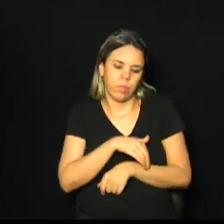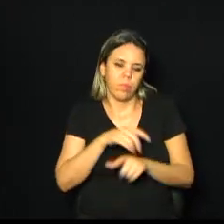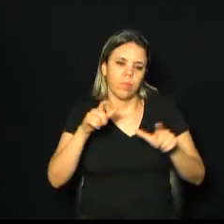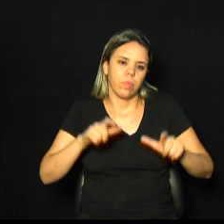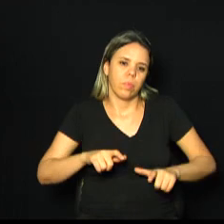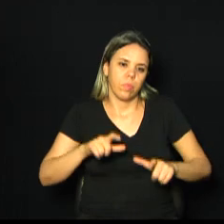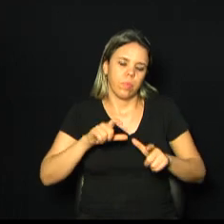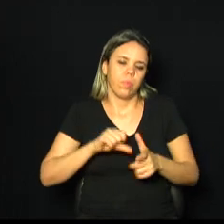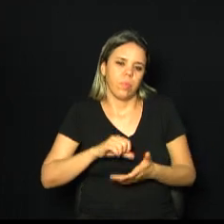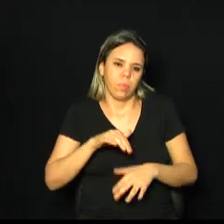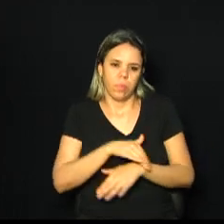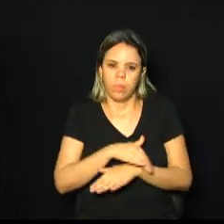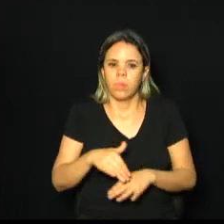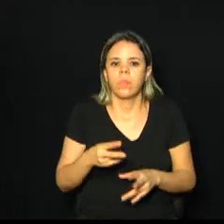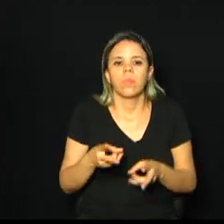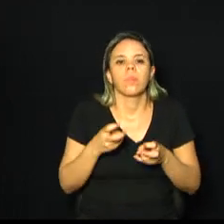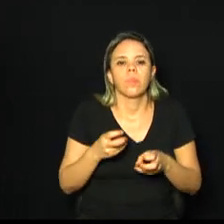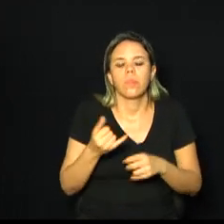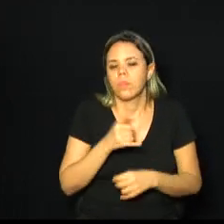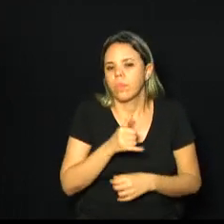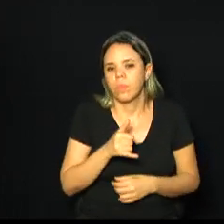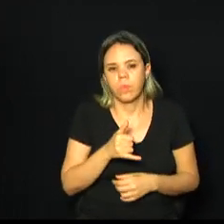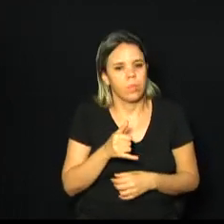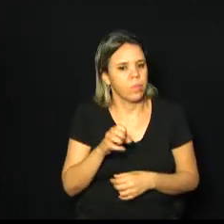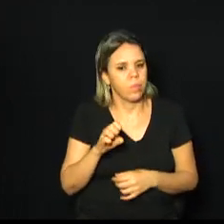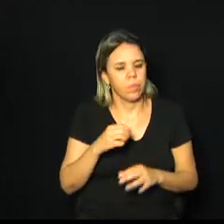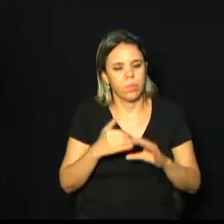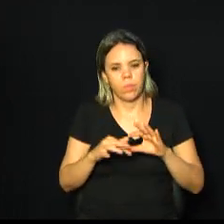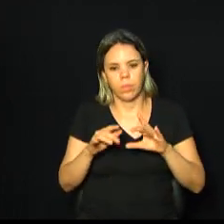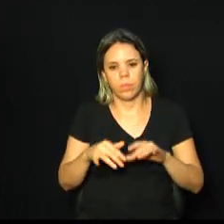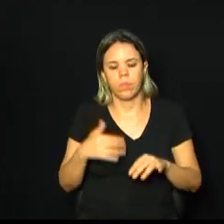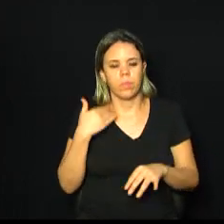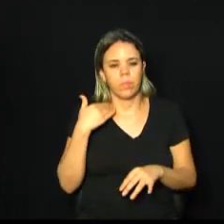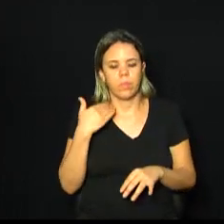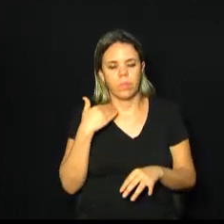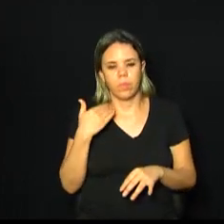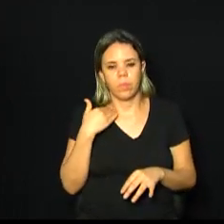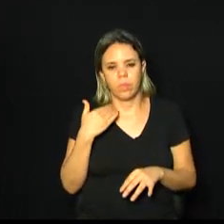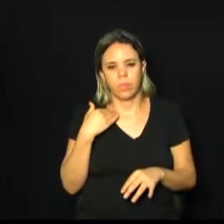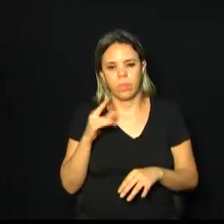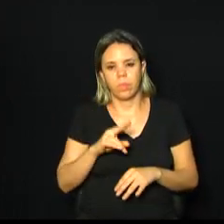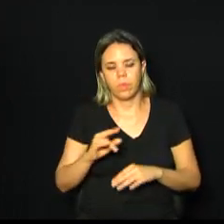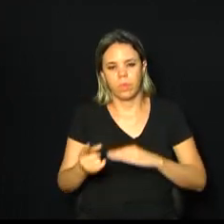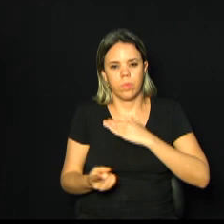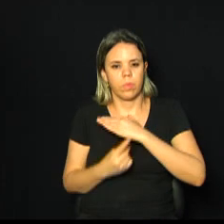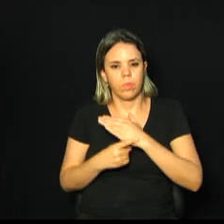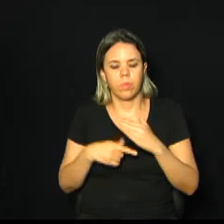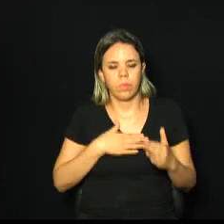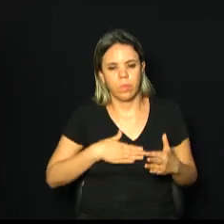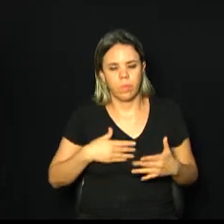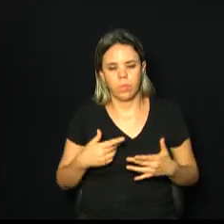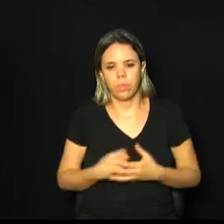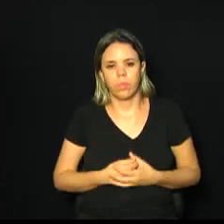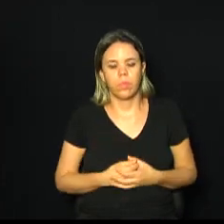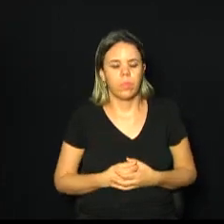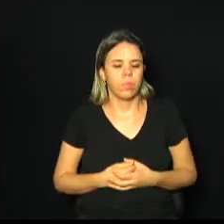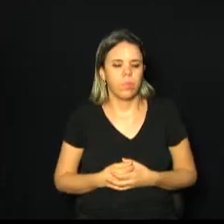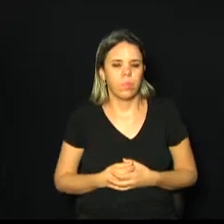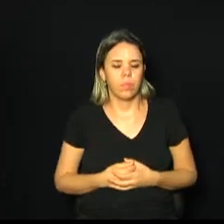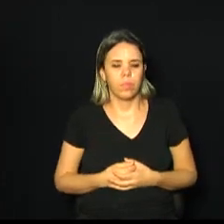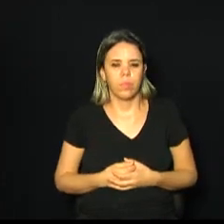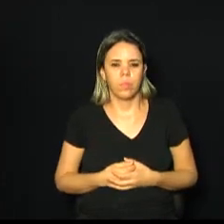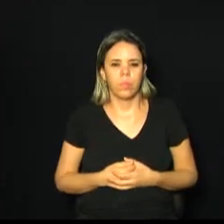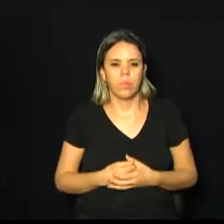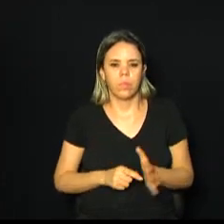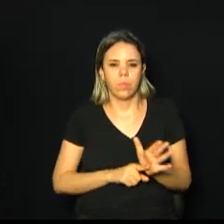localização, identificadores eletrônicos, e-mail, dados bancários, hábitos de consumo, preferências, etc. Quando eu navego